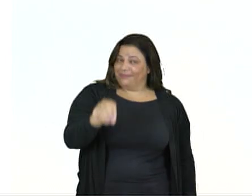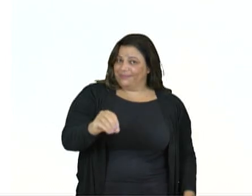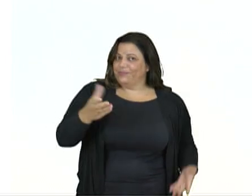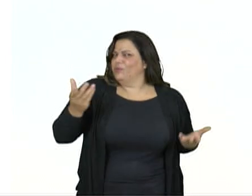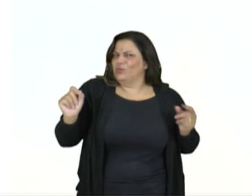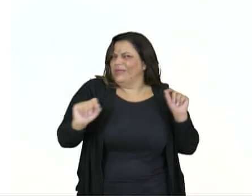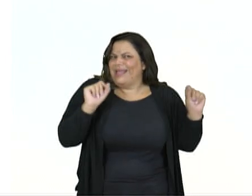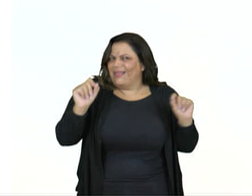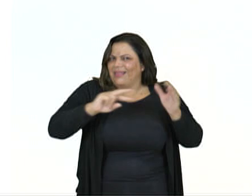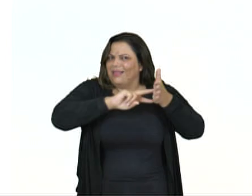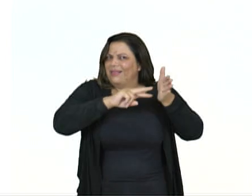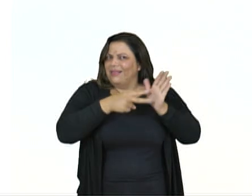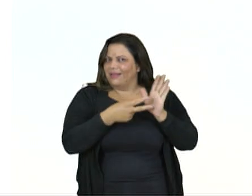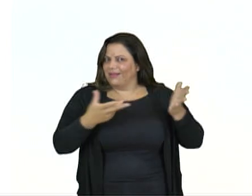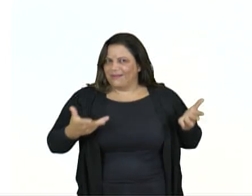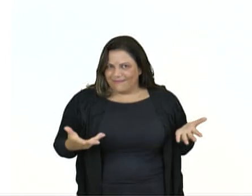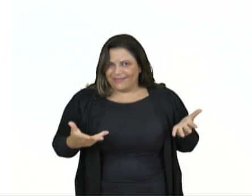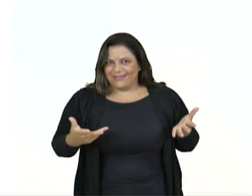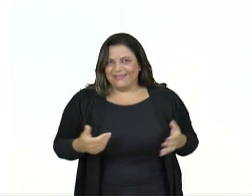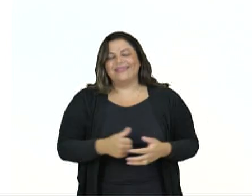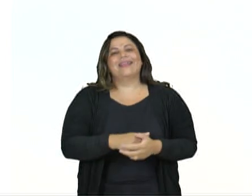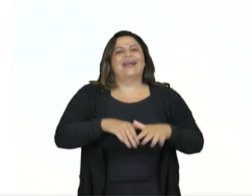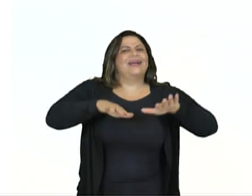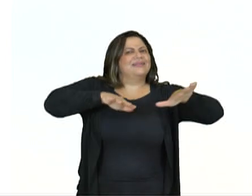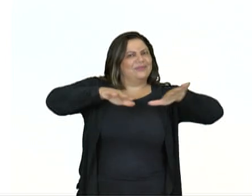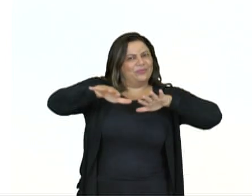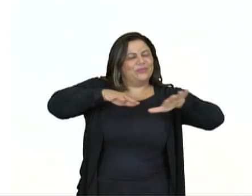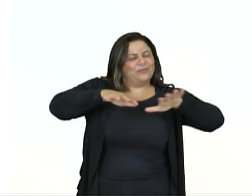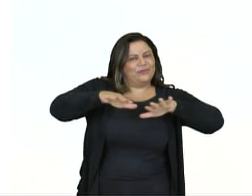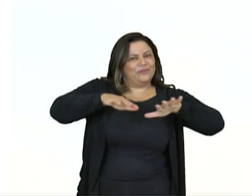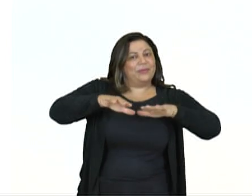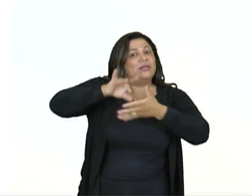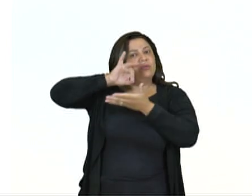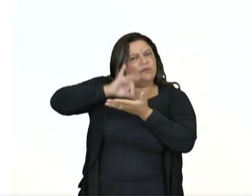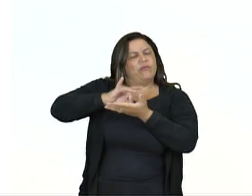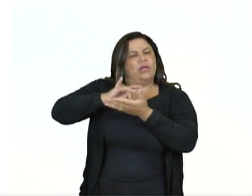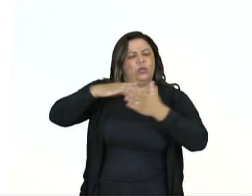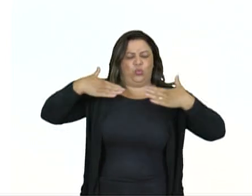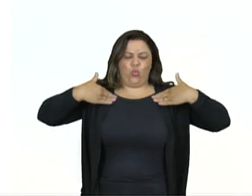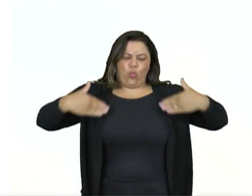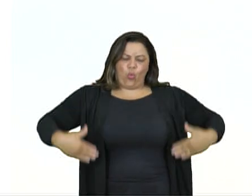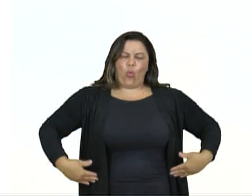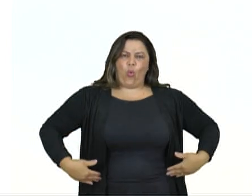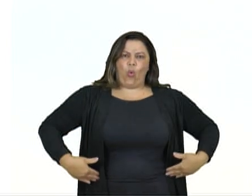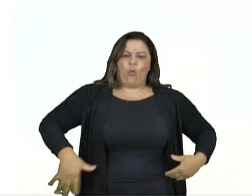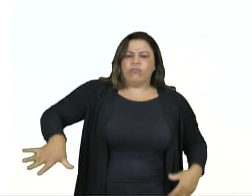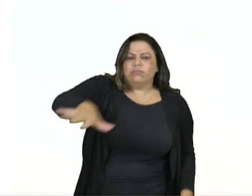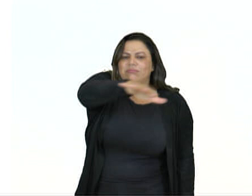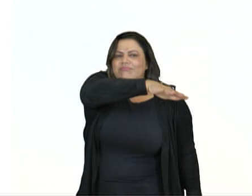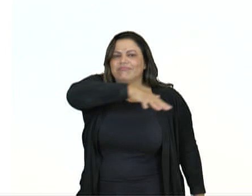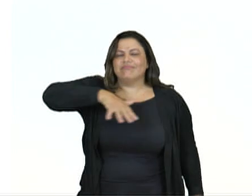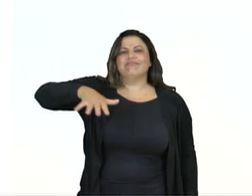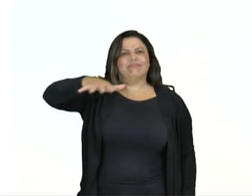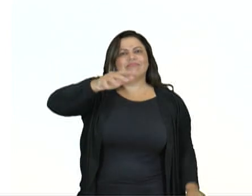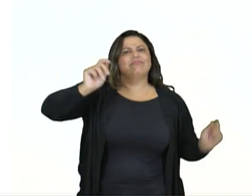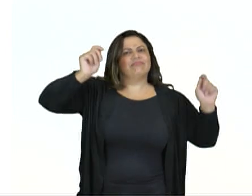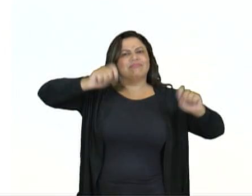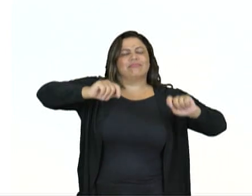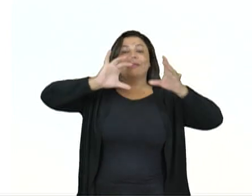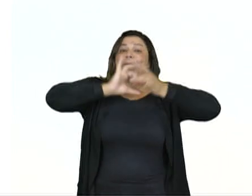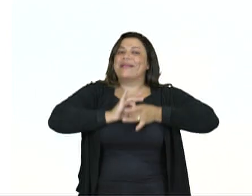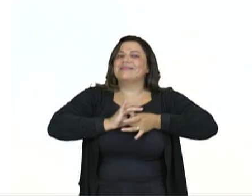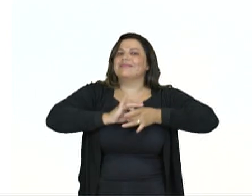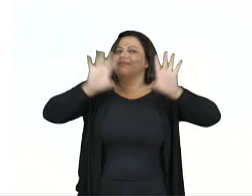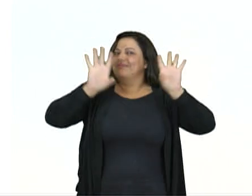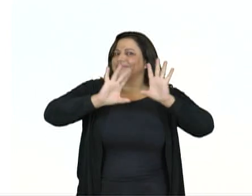liberado? São movimentos realizados com o corpo no espaço. Então, é um movimento mais livre,